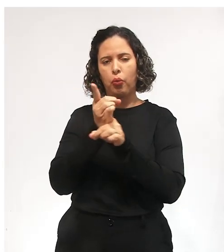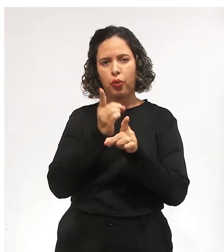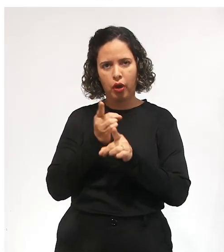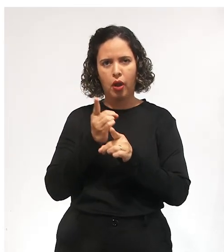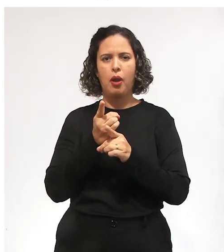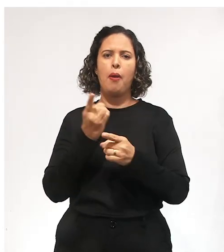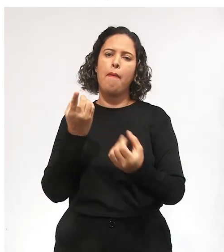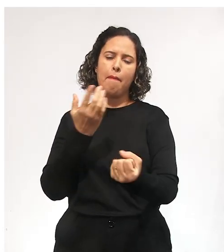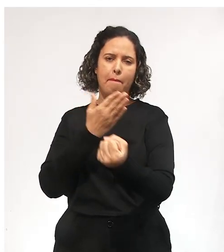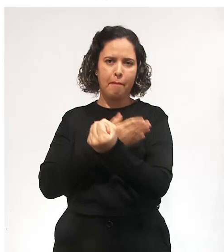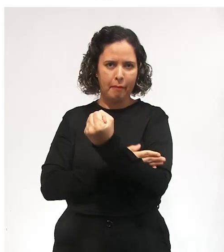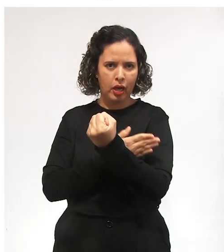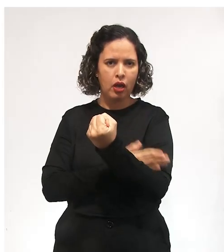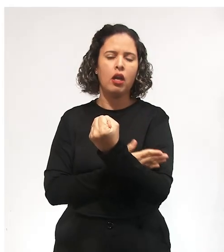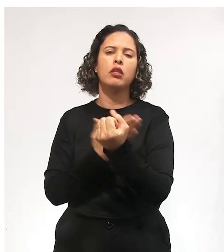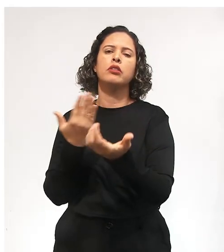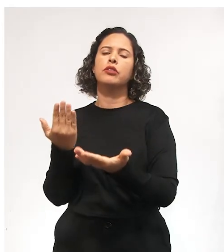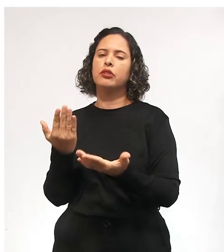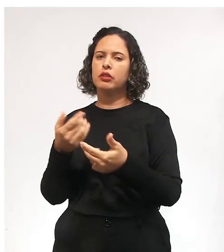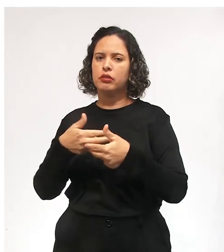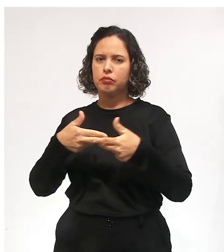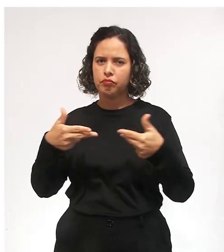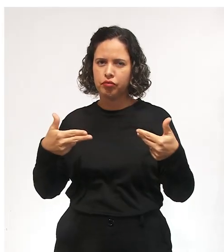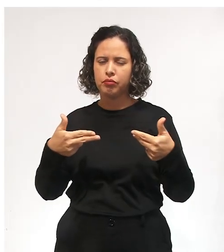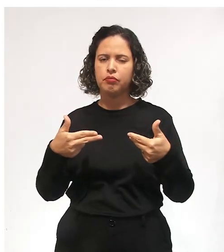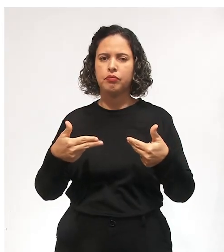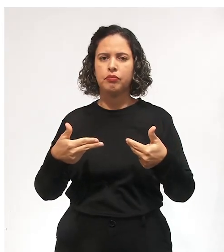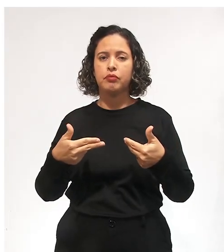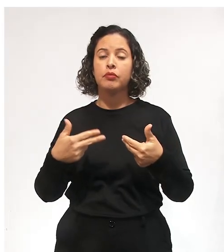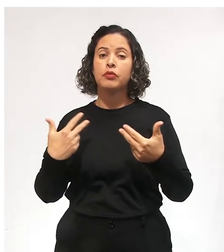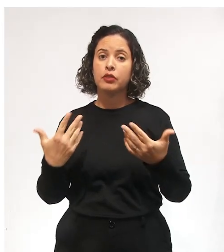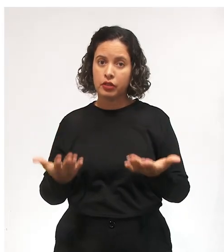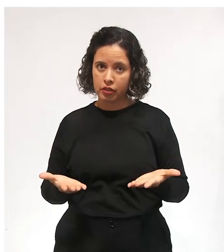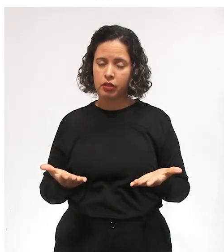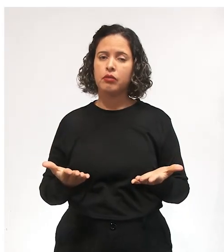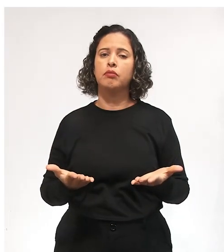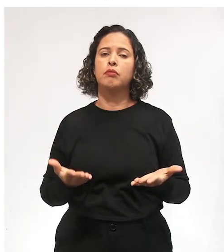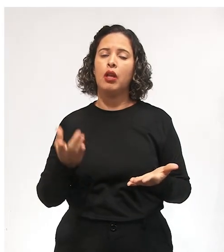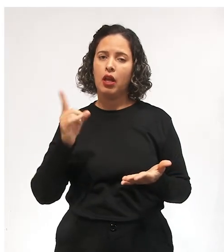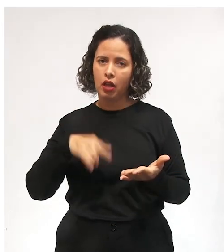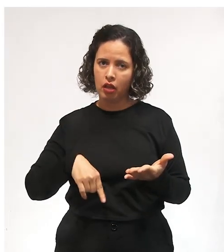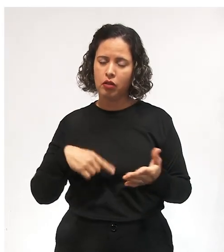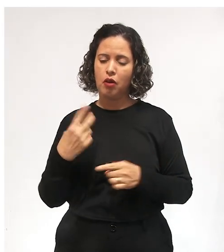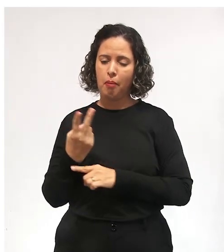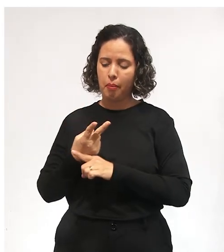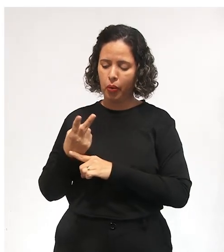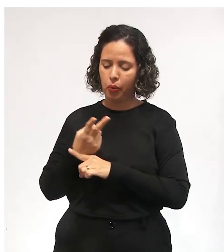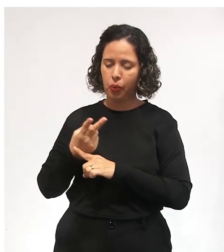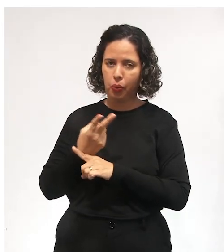as pastinhas, os diretórios que tem. Então, o explorador de arquivos vai permitir que a gente